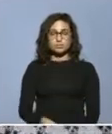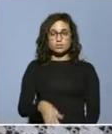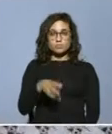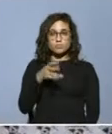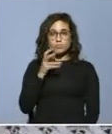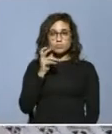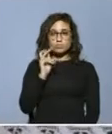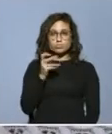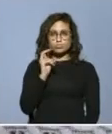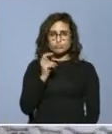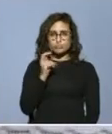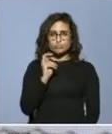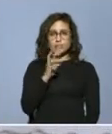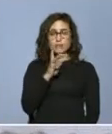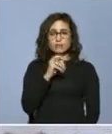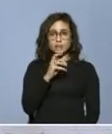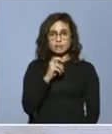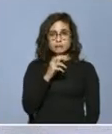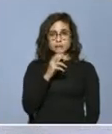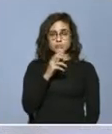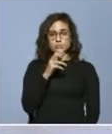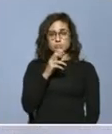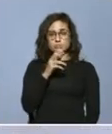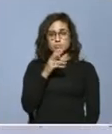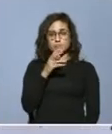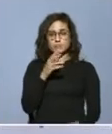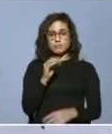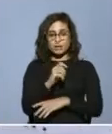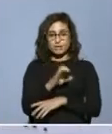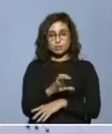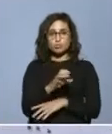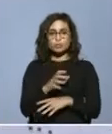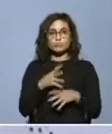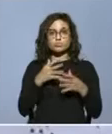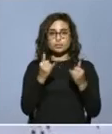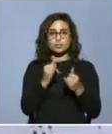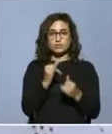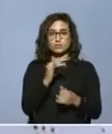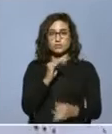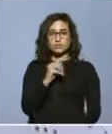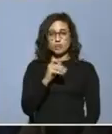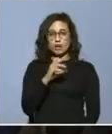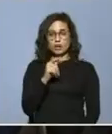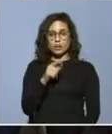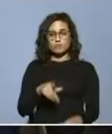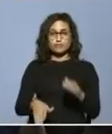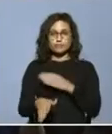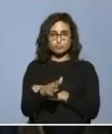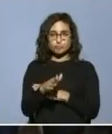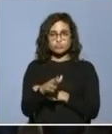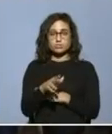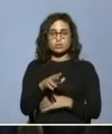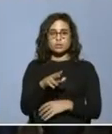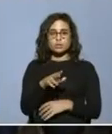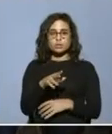13 séculos depois da saída de Israel do Egito, sob a guia de